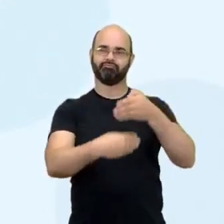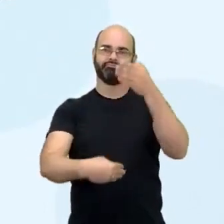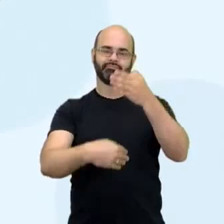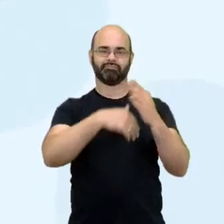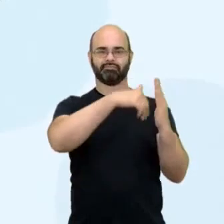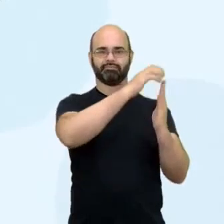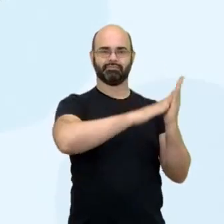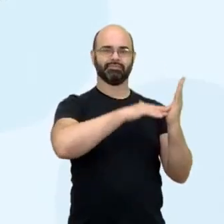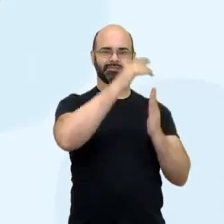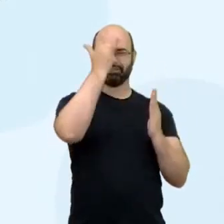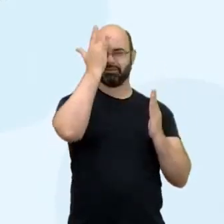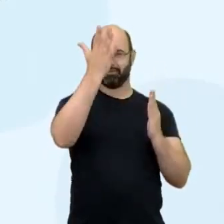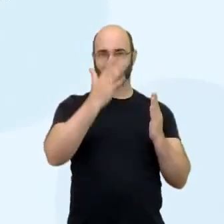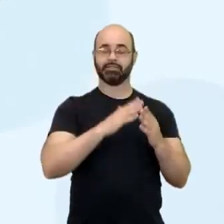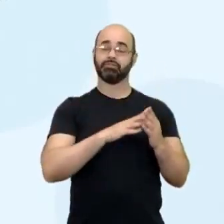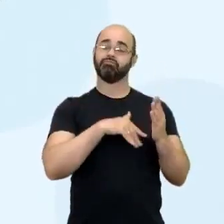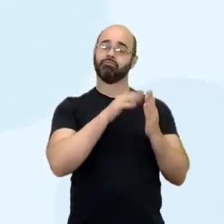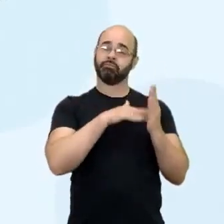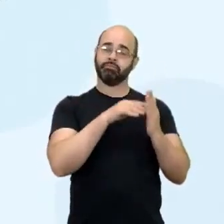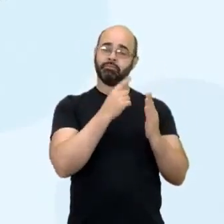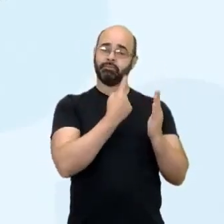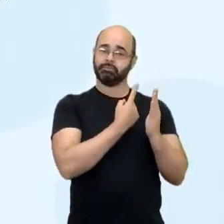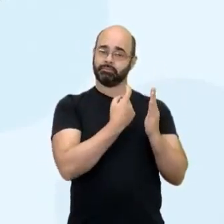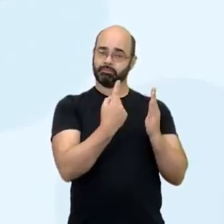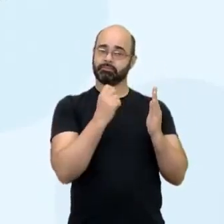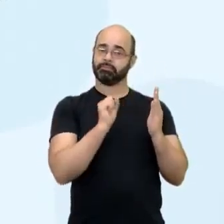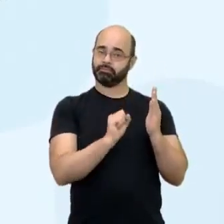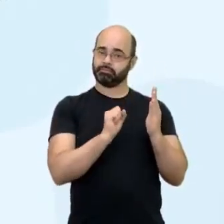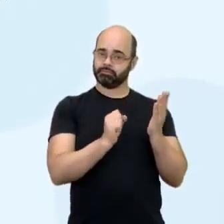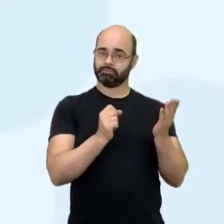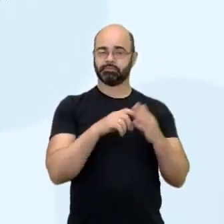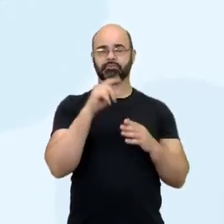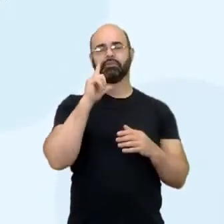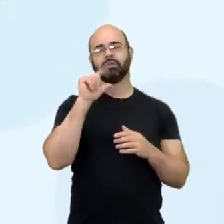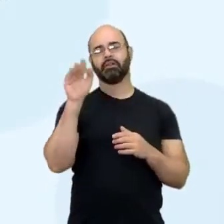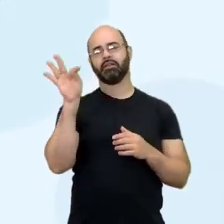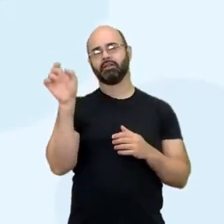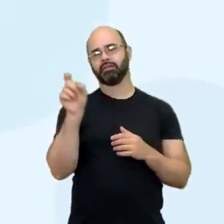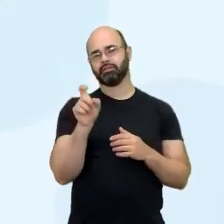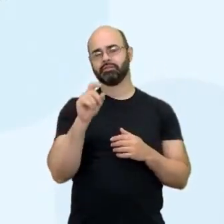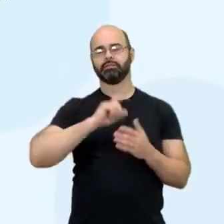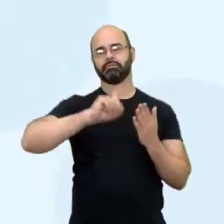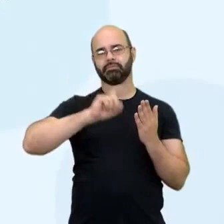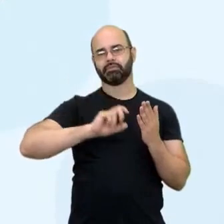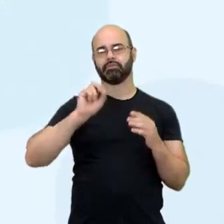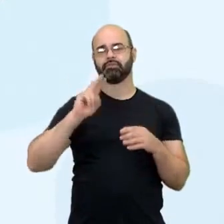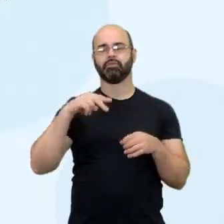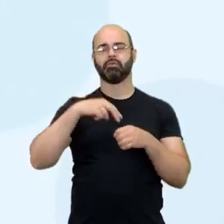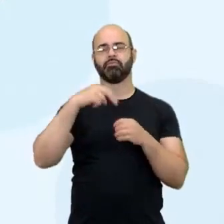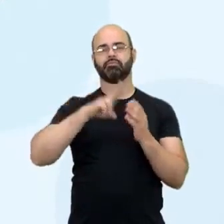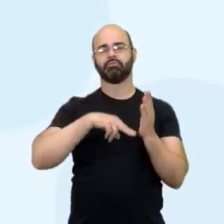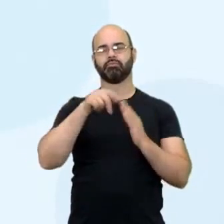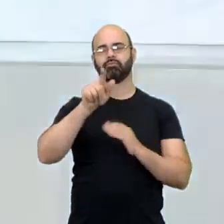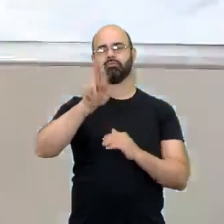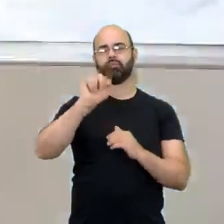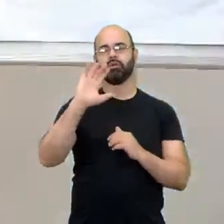Estes pôsteres podem ser pintados individualmente com tinta látex, spray ou